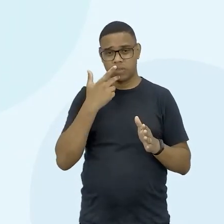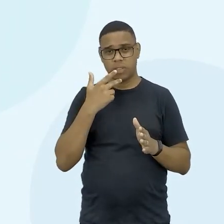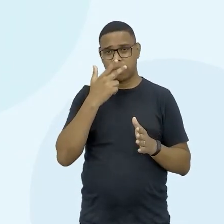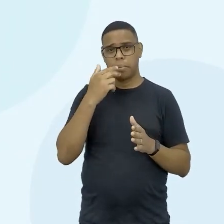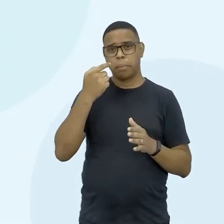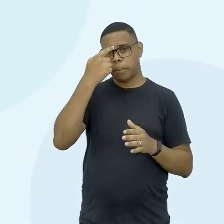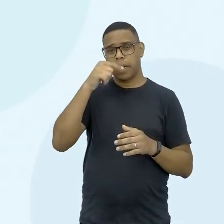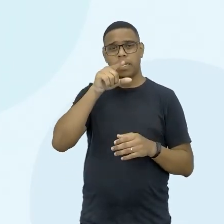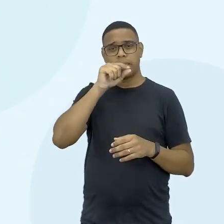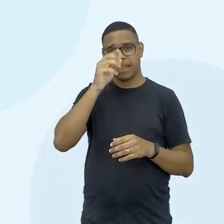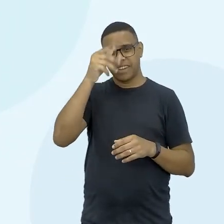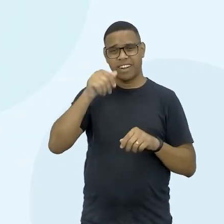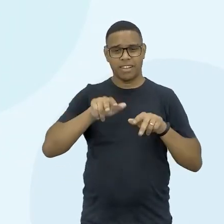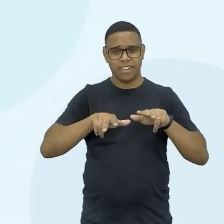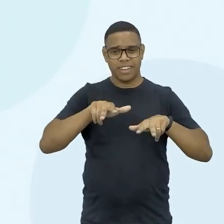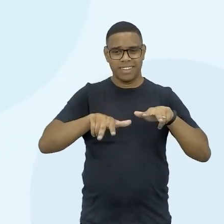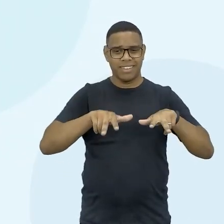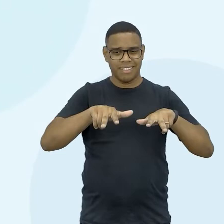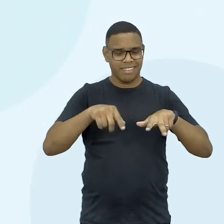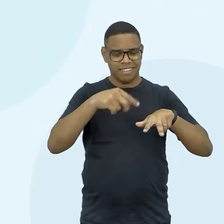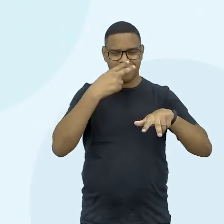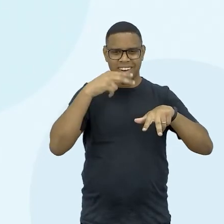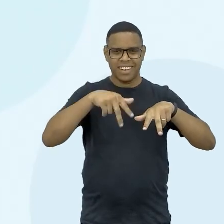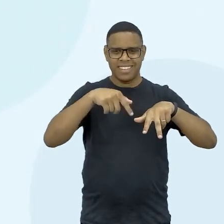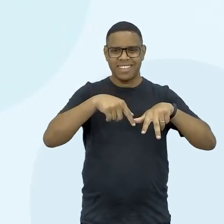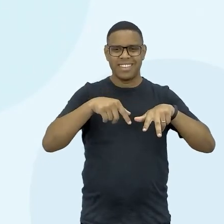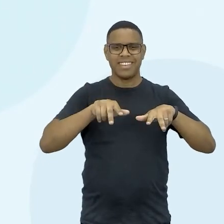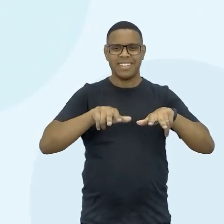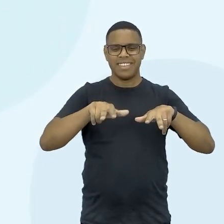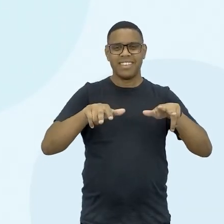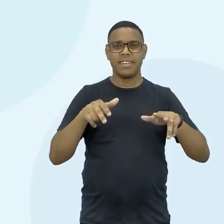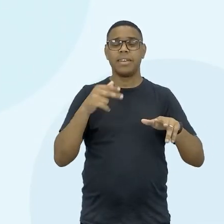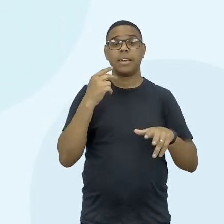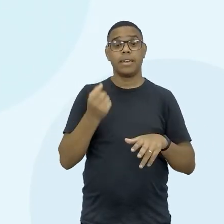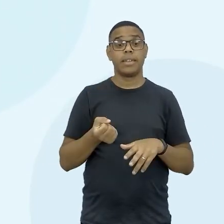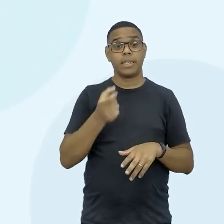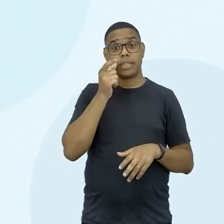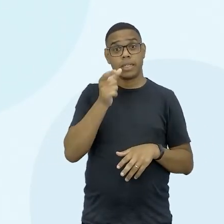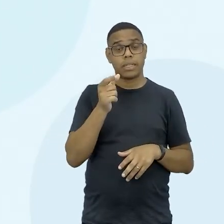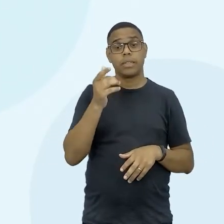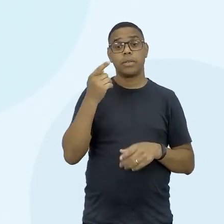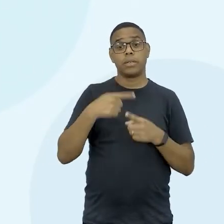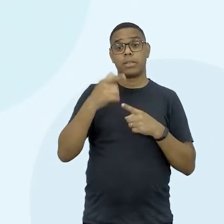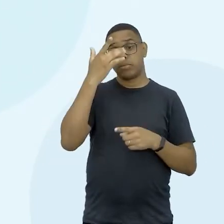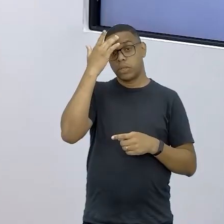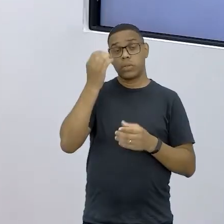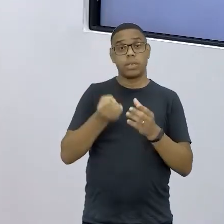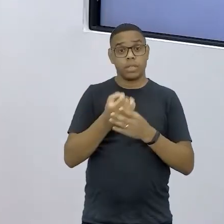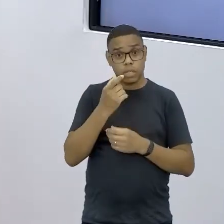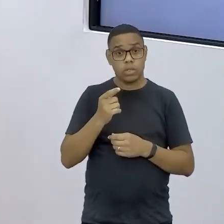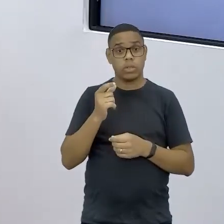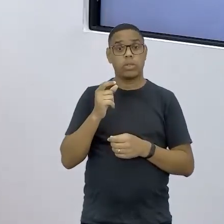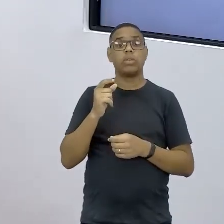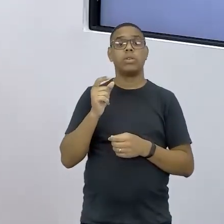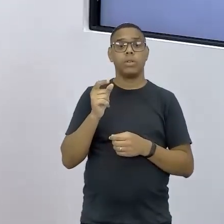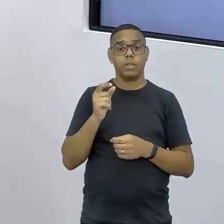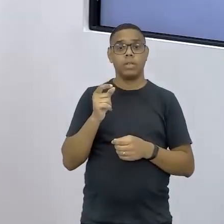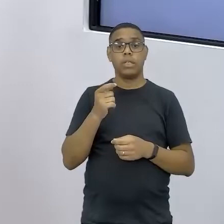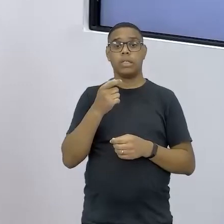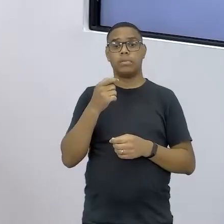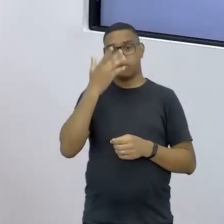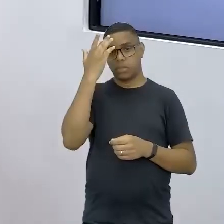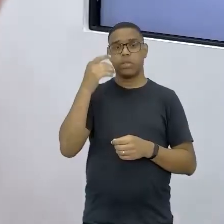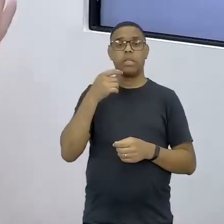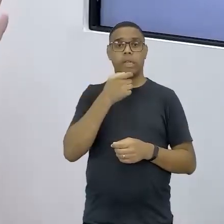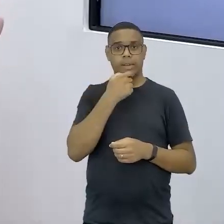galinha. Pé de galinha também é verdade. Mas é bem interessante, porque a pessoa que criou, que foi um inglês, criou esse símbolo, não estava com